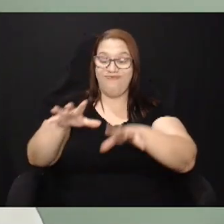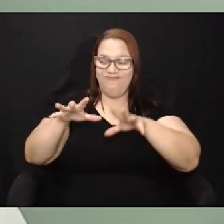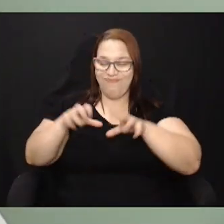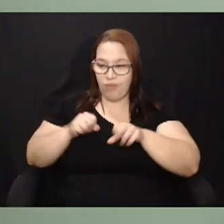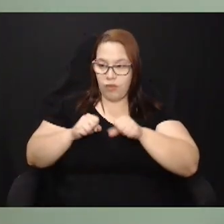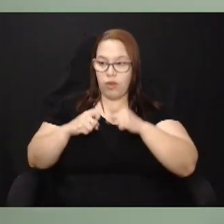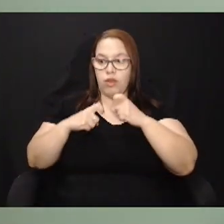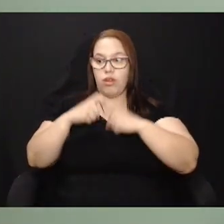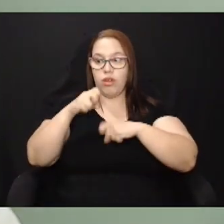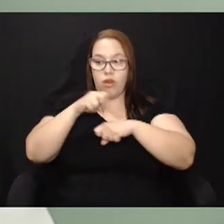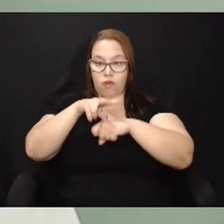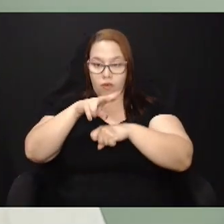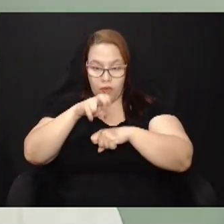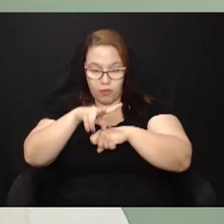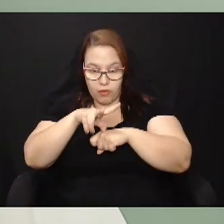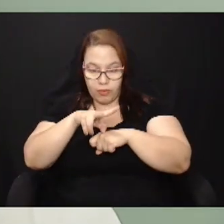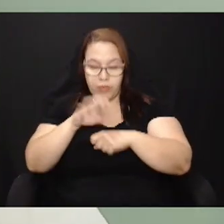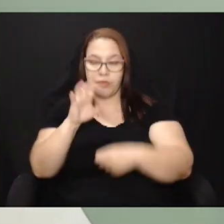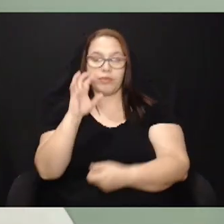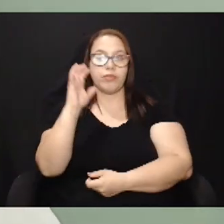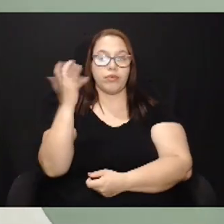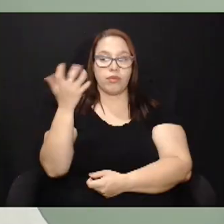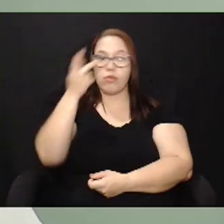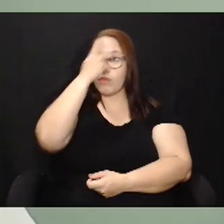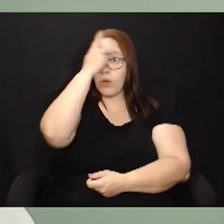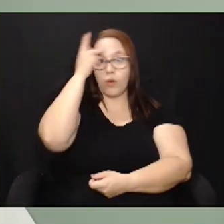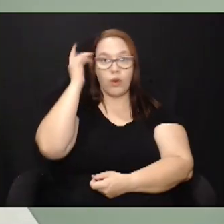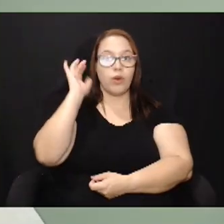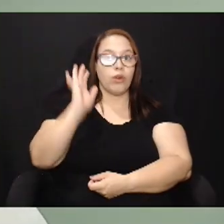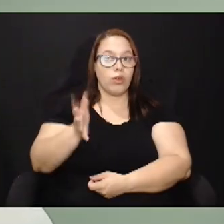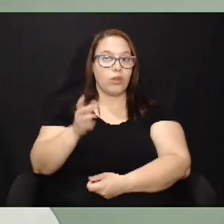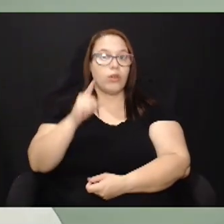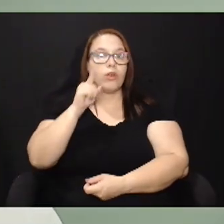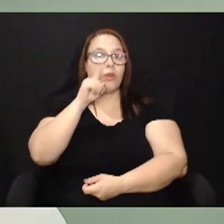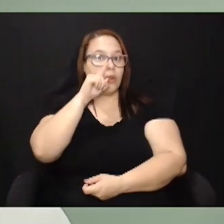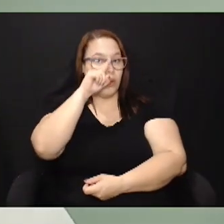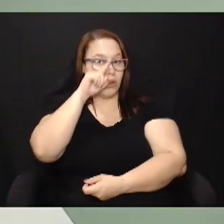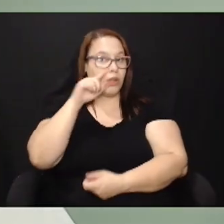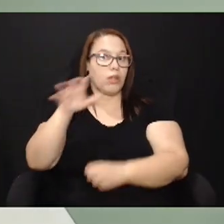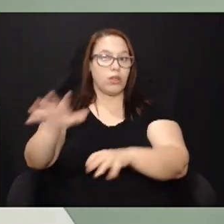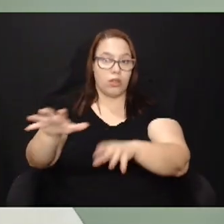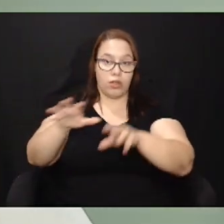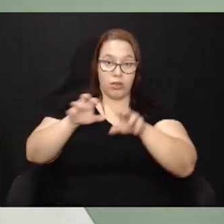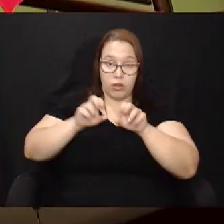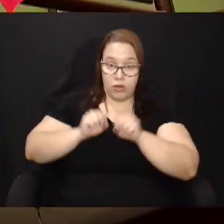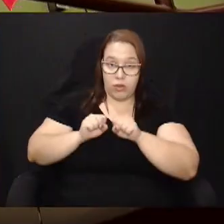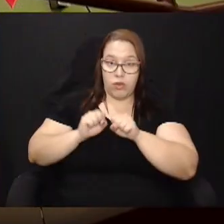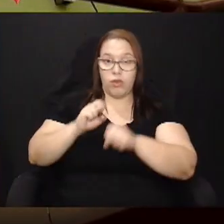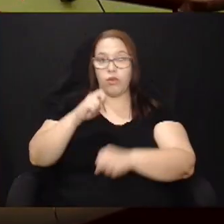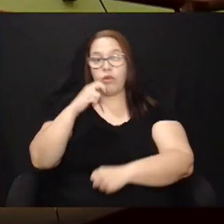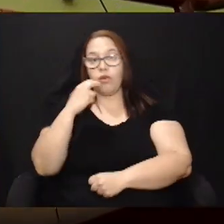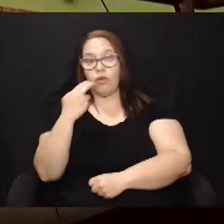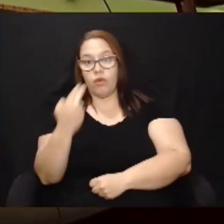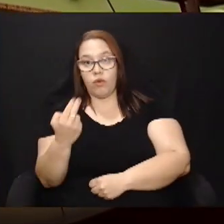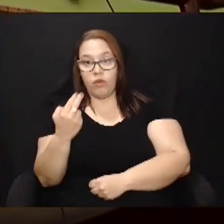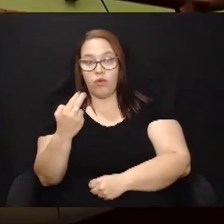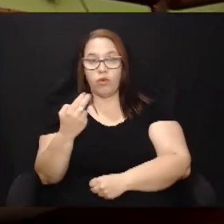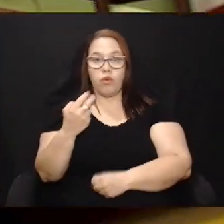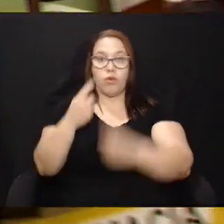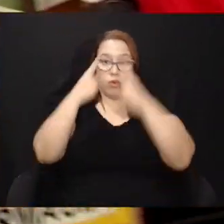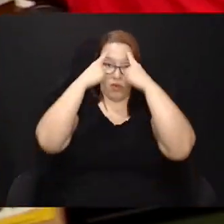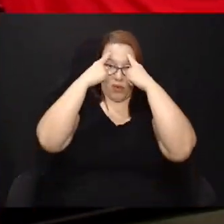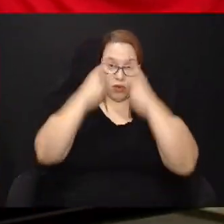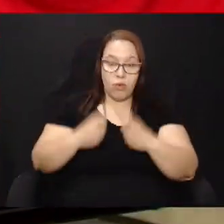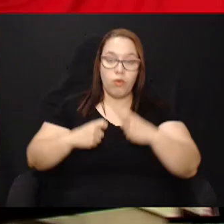algumas situações que acontecem que as pessoas já correram o risco de se infectar pelo HIV, ou seja, ou por uma violência